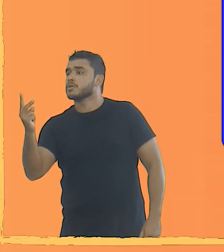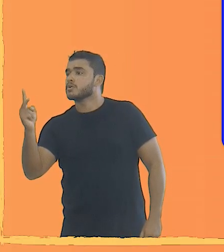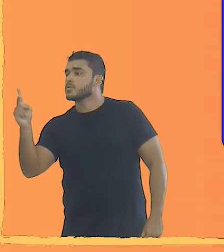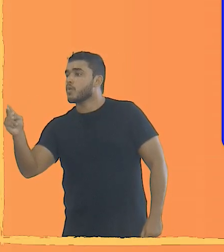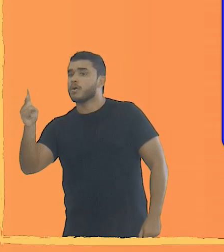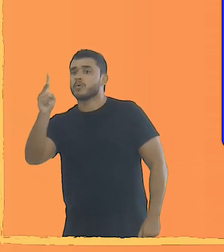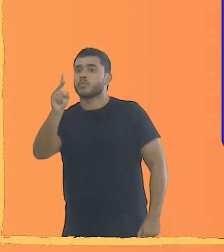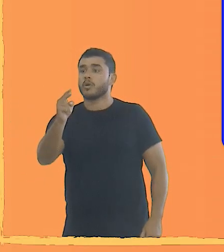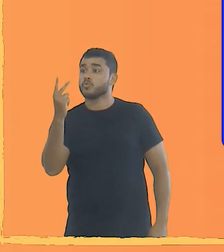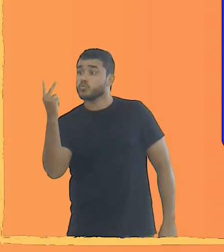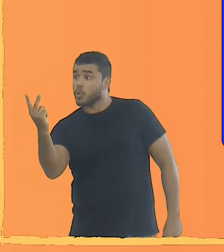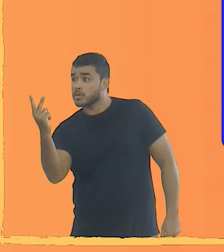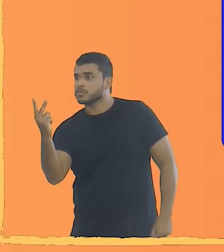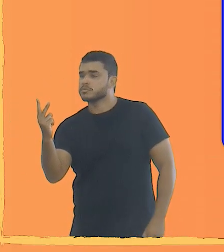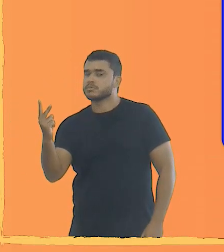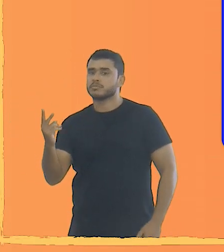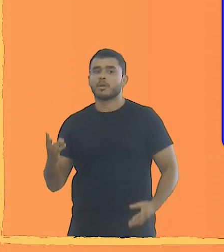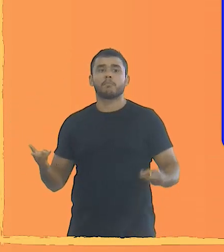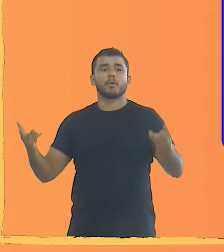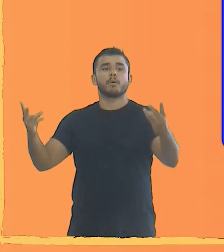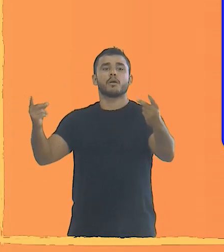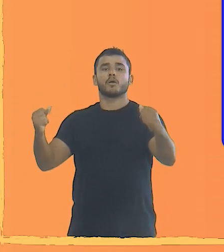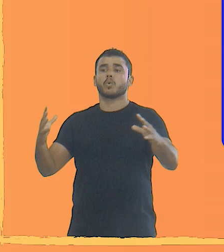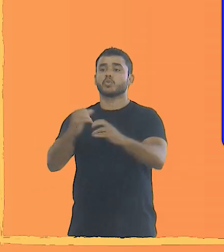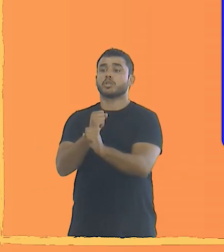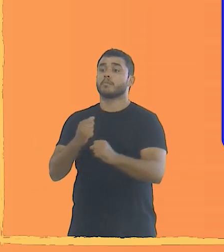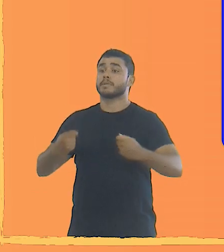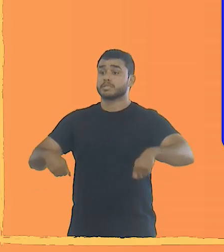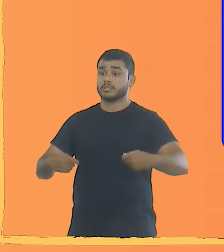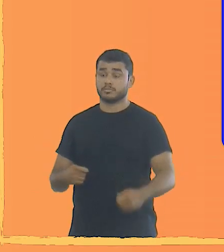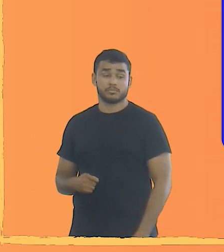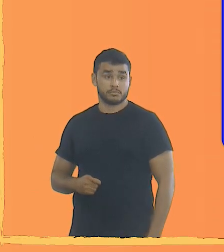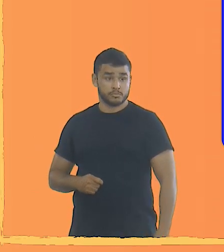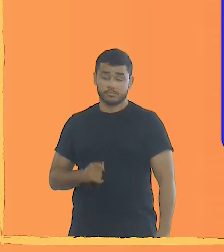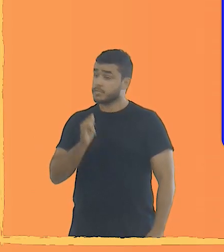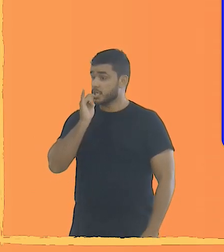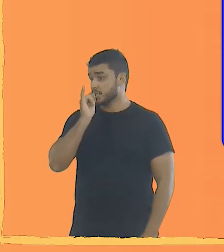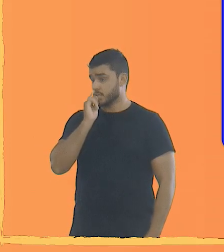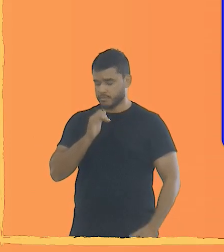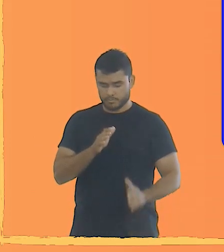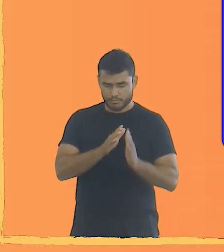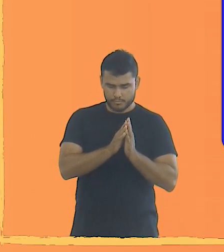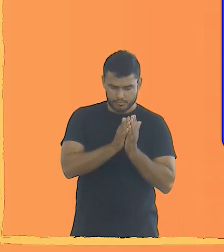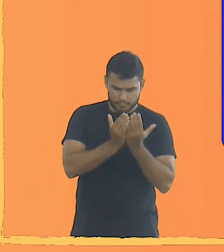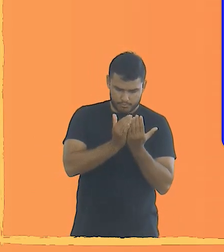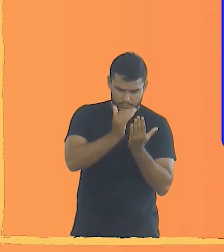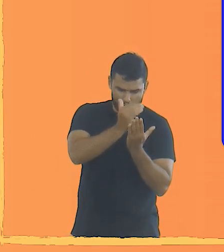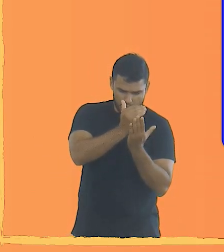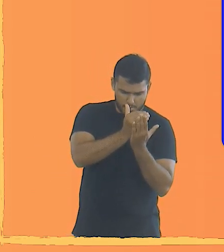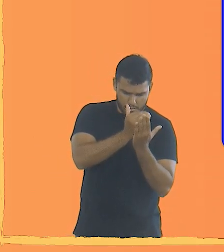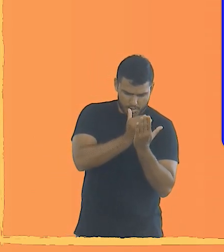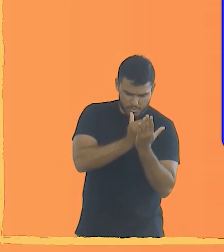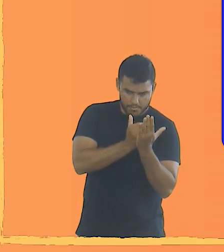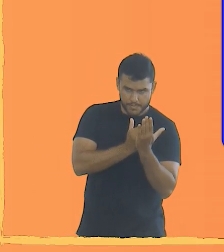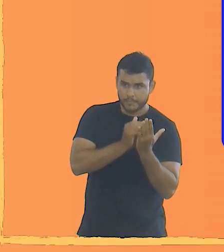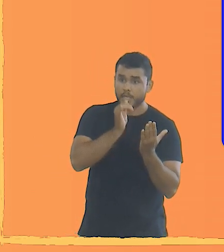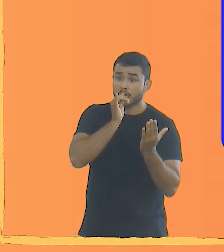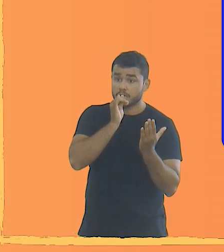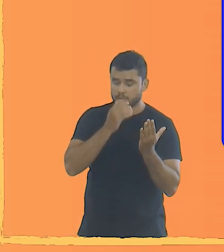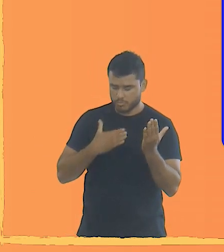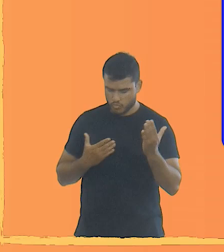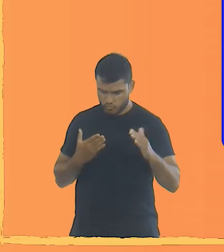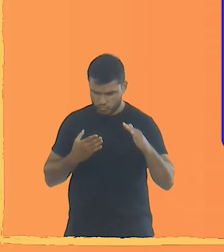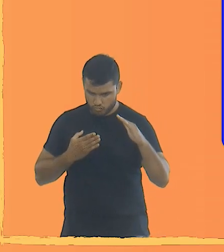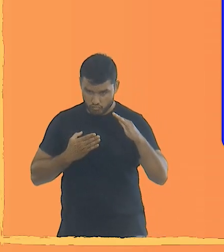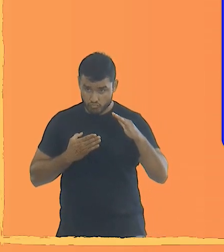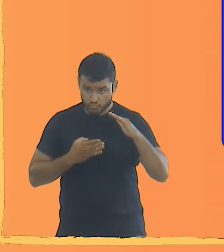um cardápio no restaurante, esse cardápio tem várias opções. Cada pessoa que chega nesse restaurante faz um